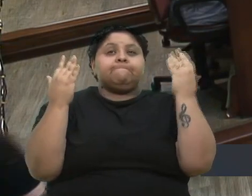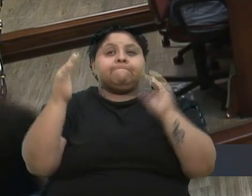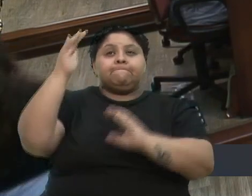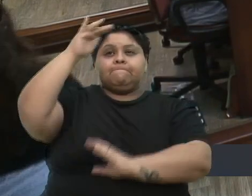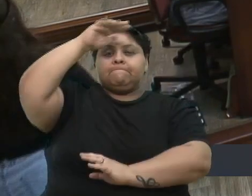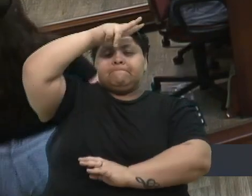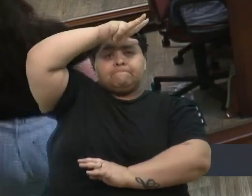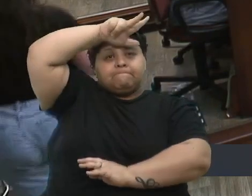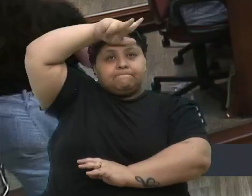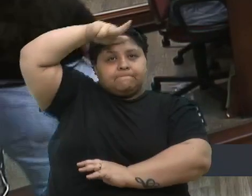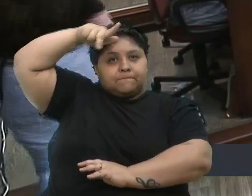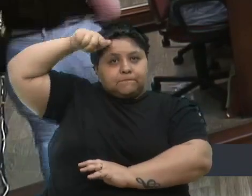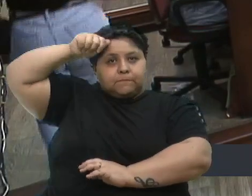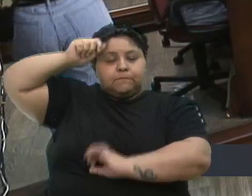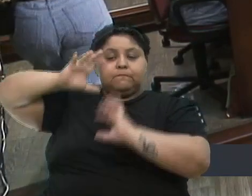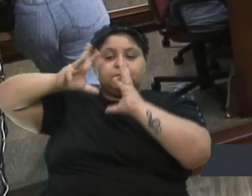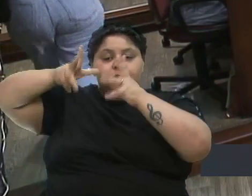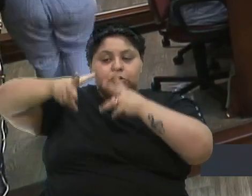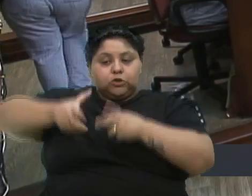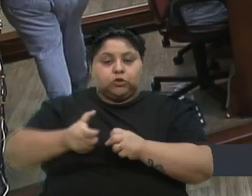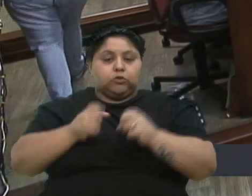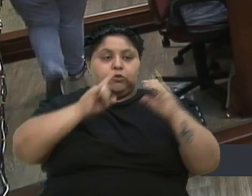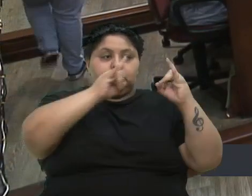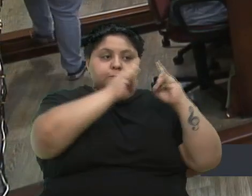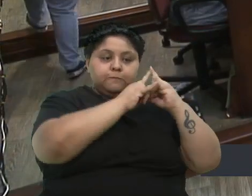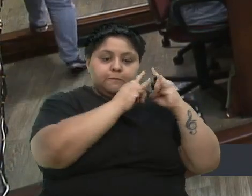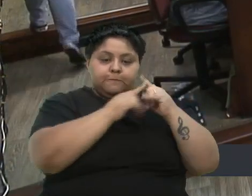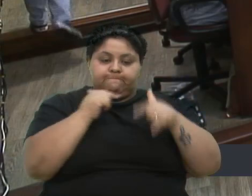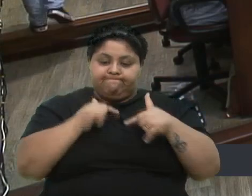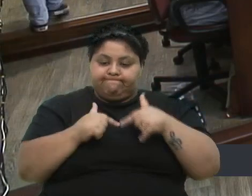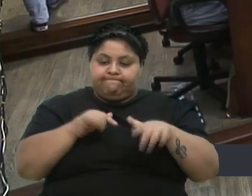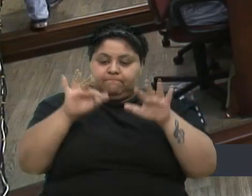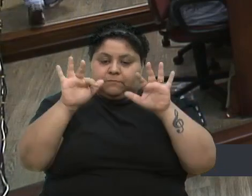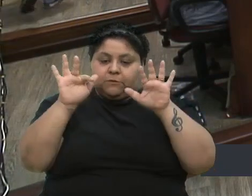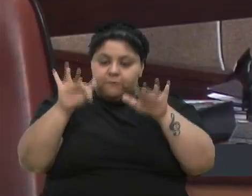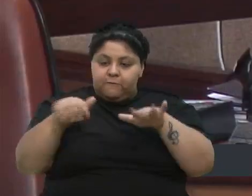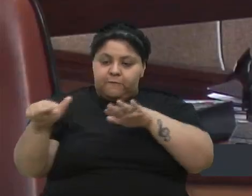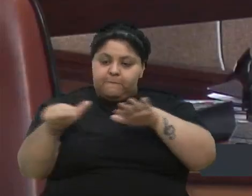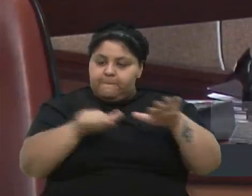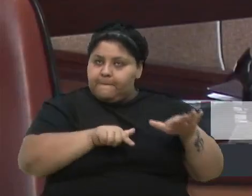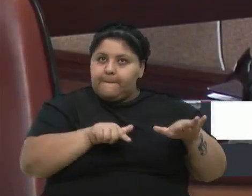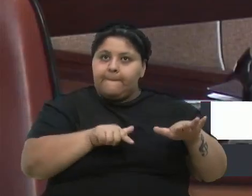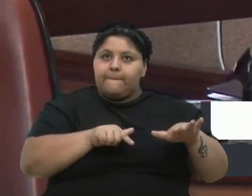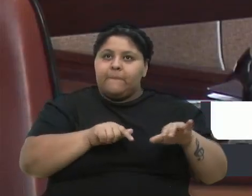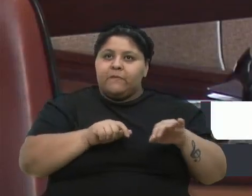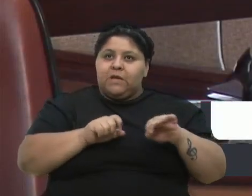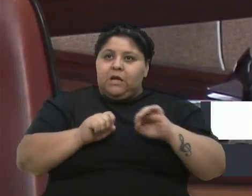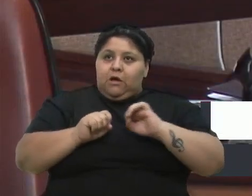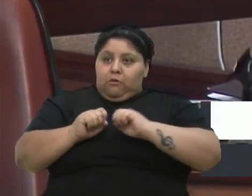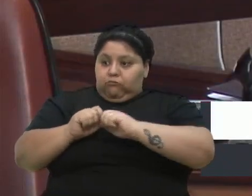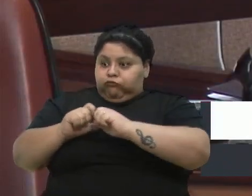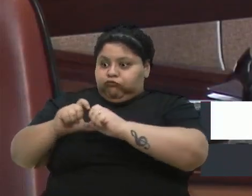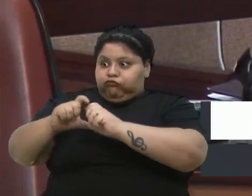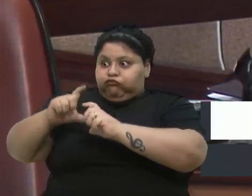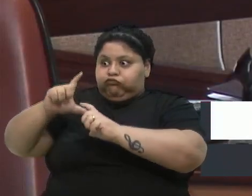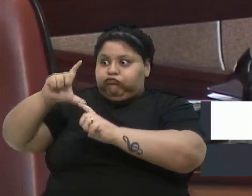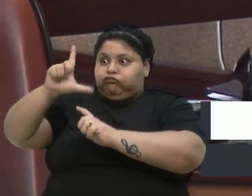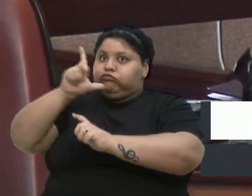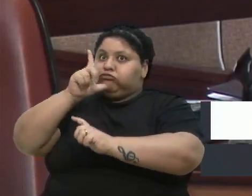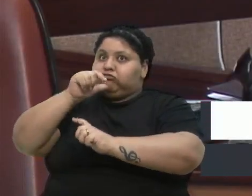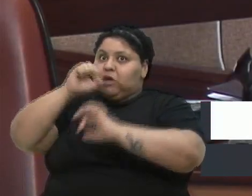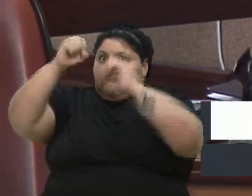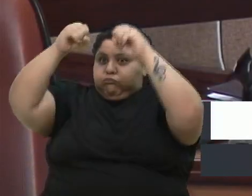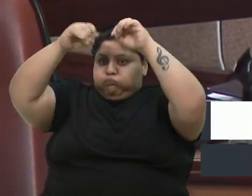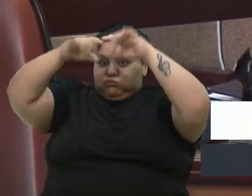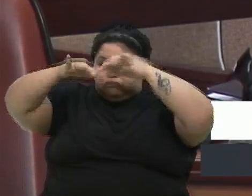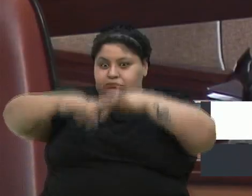e a todas as entidades que trabalharam nesse fim de semana. O volume de água que caiu em Caxias do Sul entre sexta e sábado